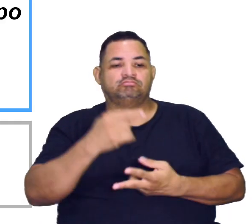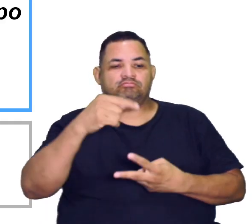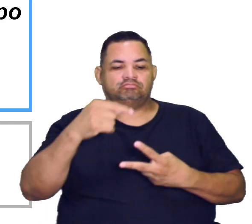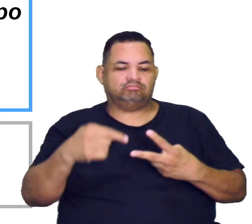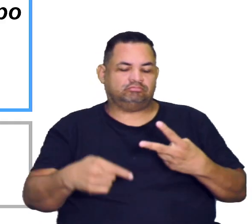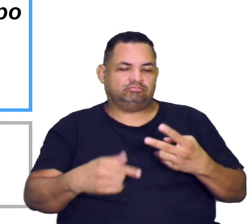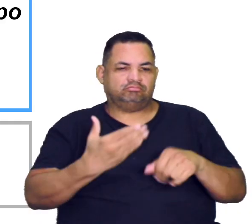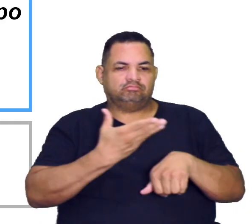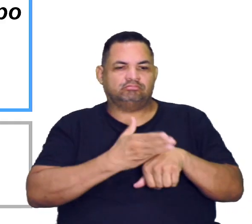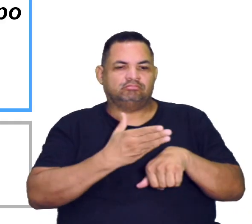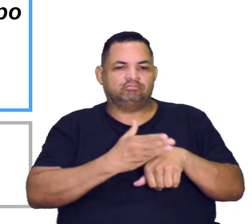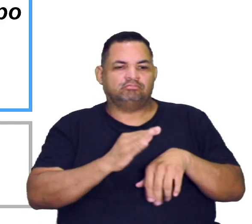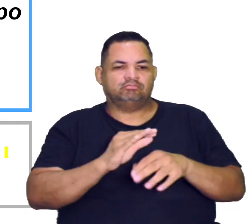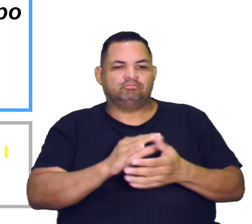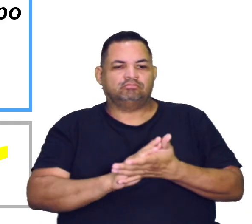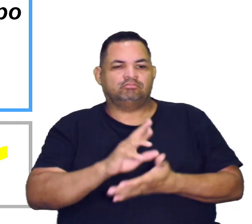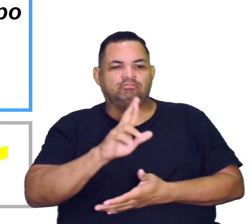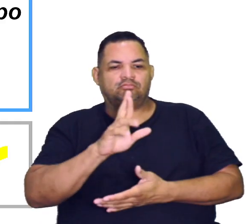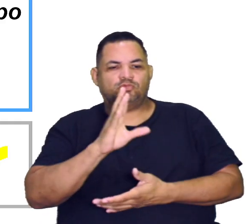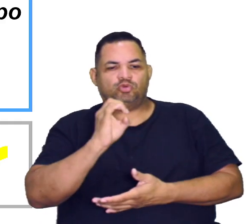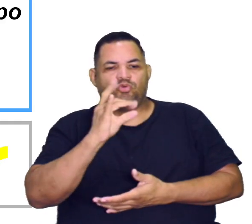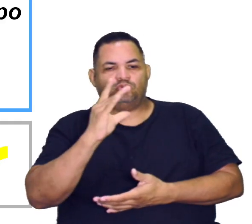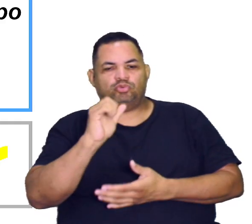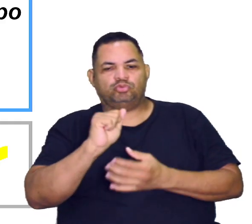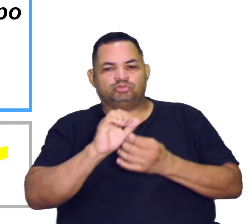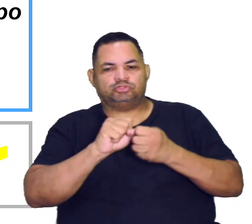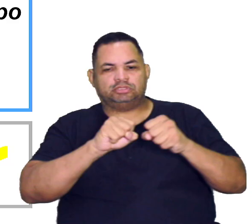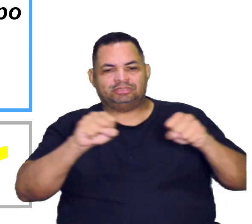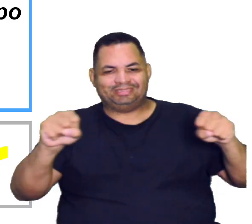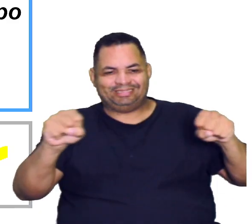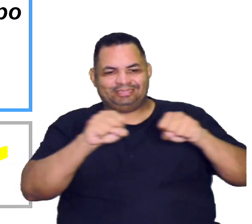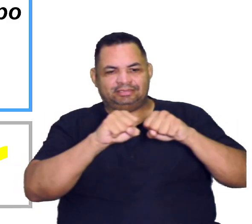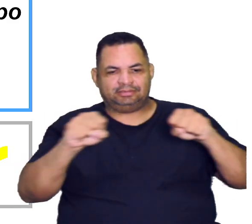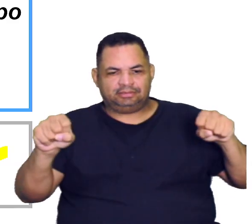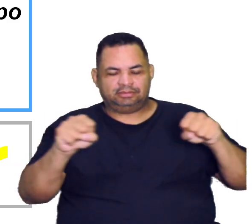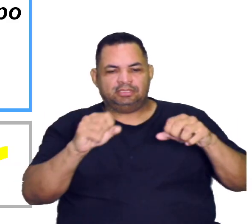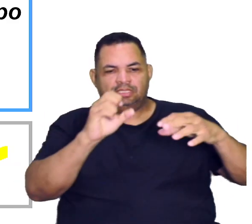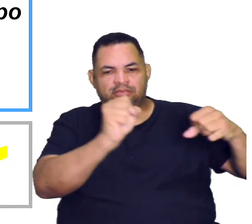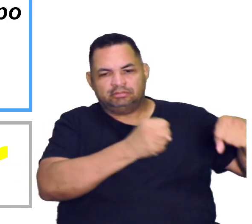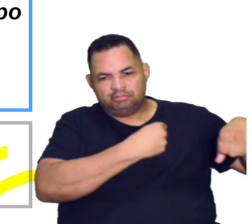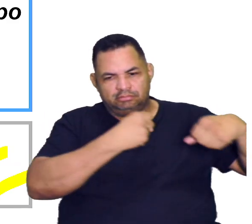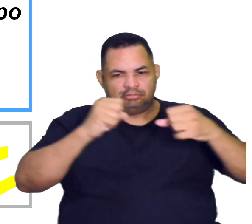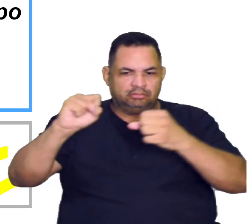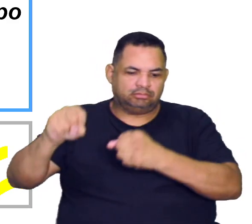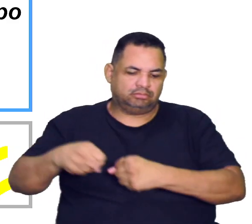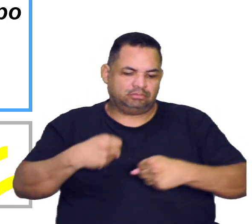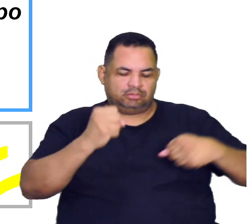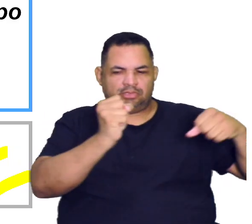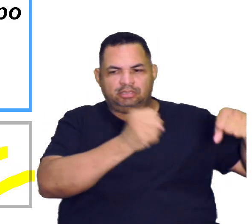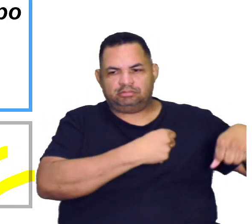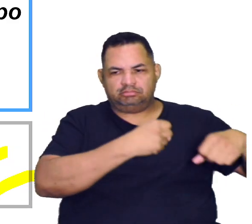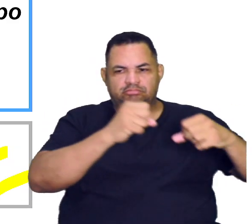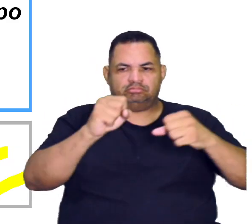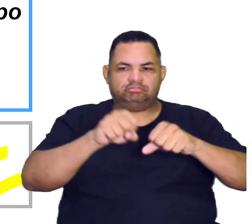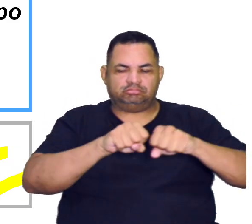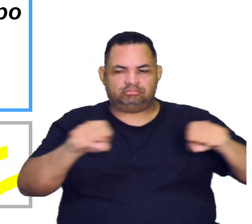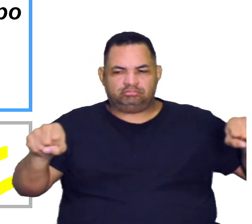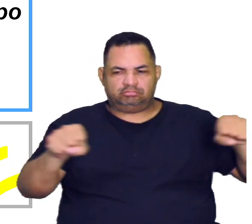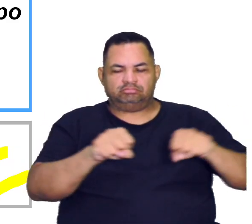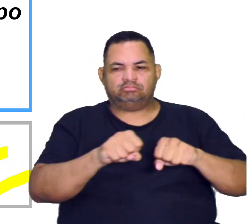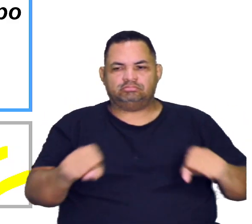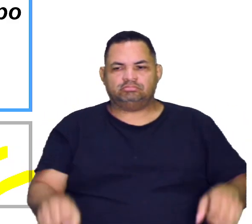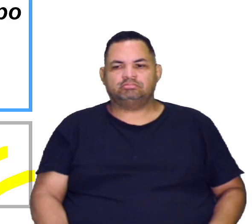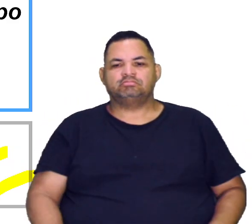vários exercícios a rosca direta com elástico de resistência e a remada sentada aí com elástico de